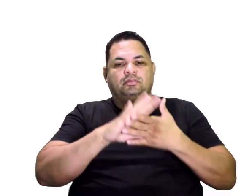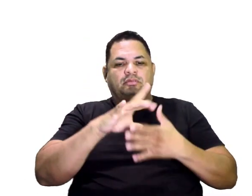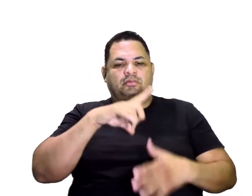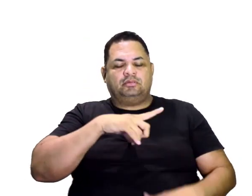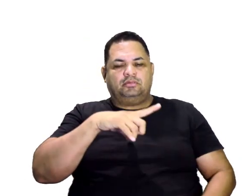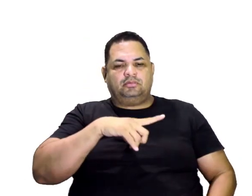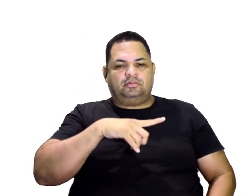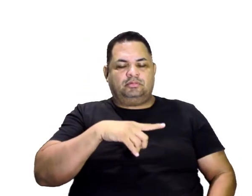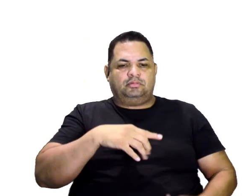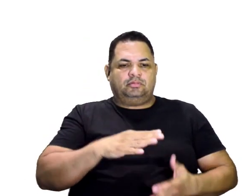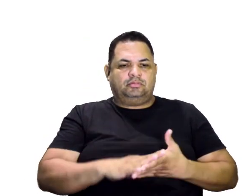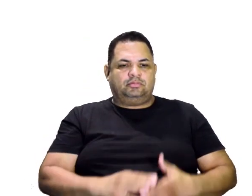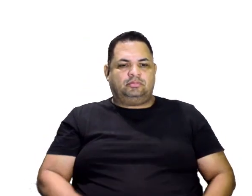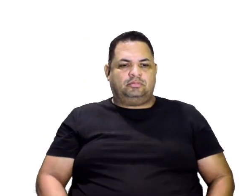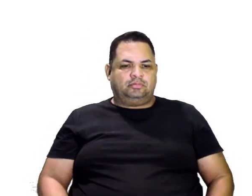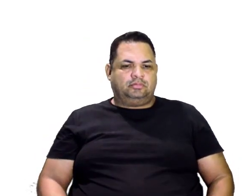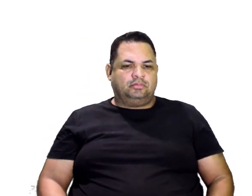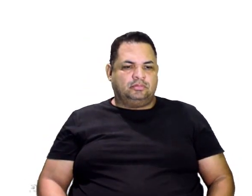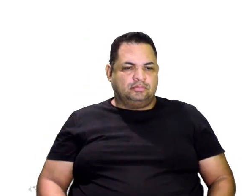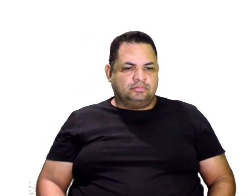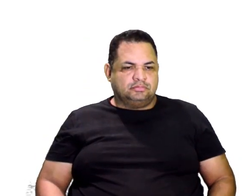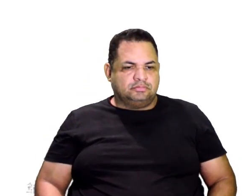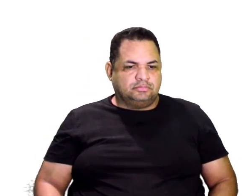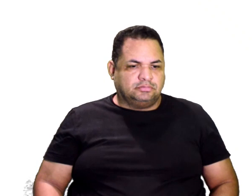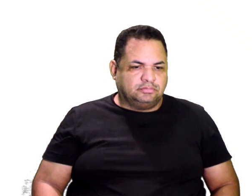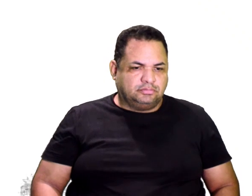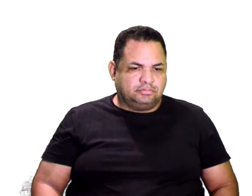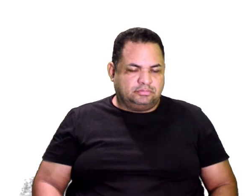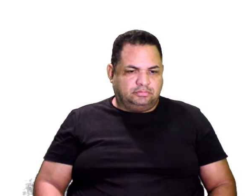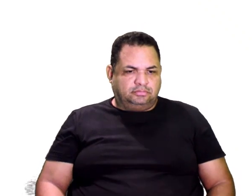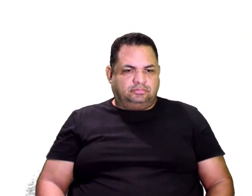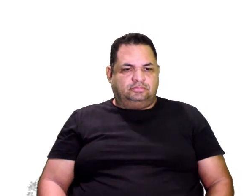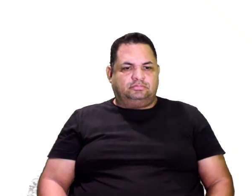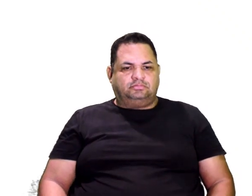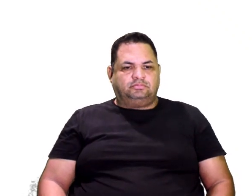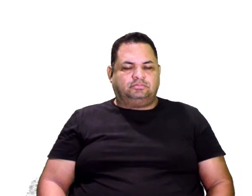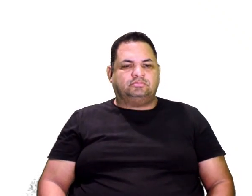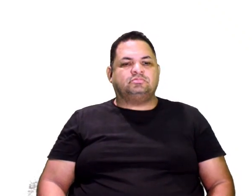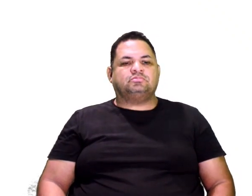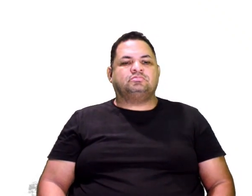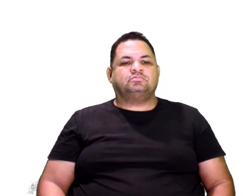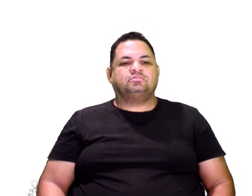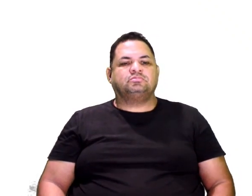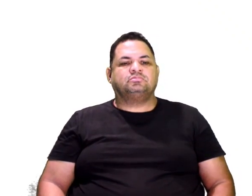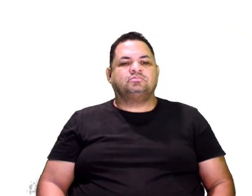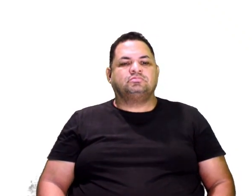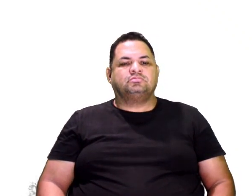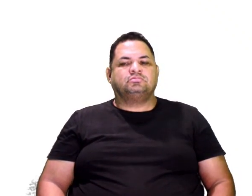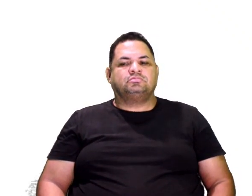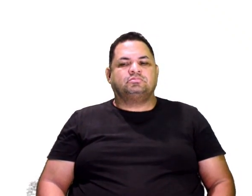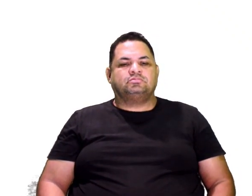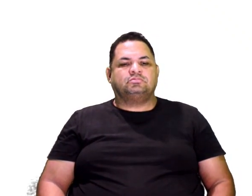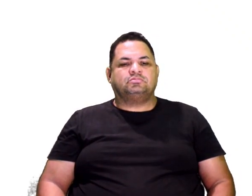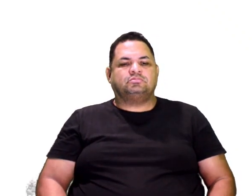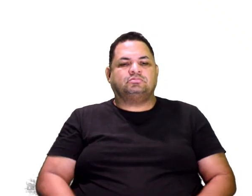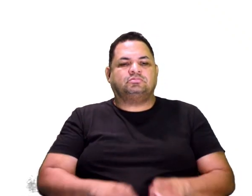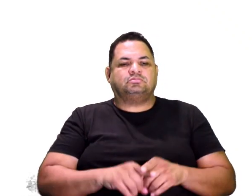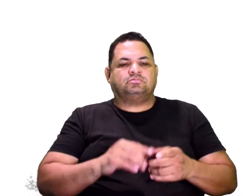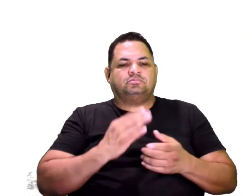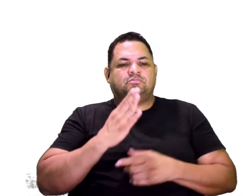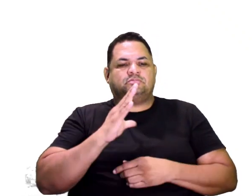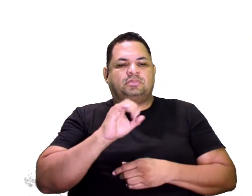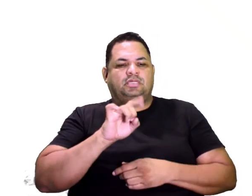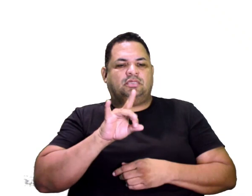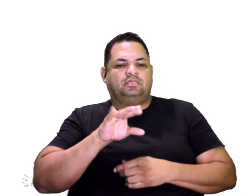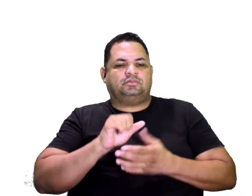nomes? Valsa vienense, aqui já está falando também, ó, é de Viena, né? O